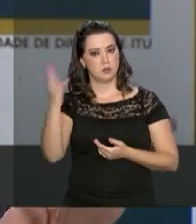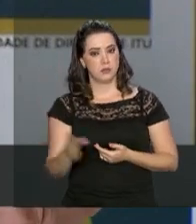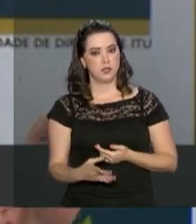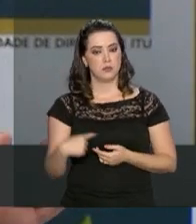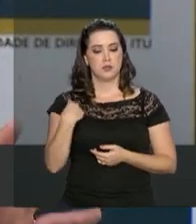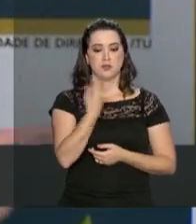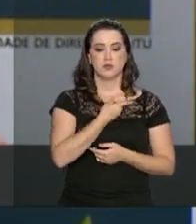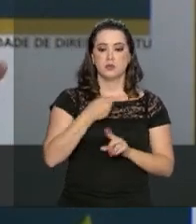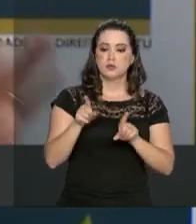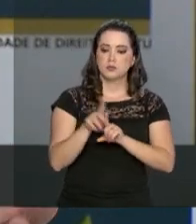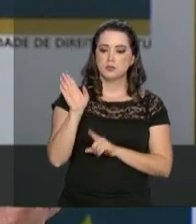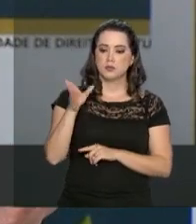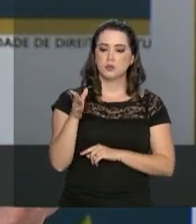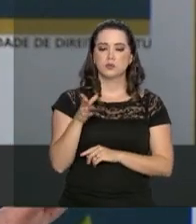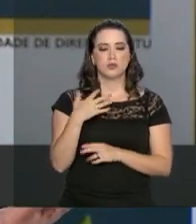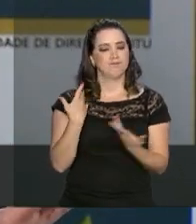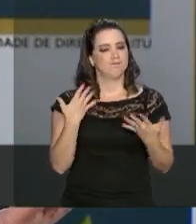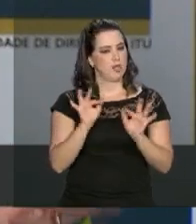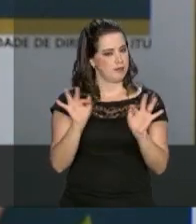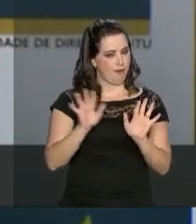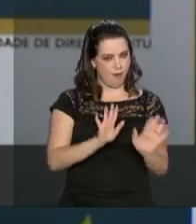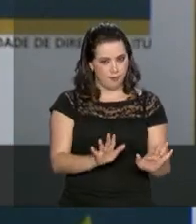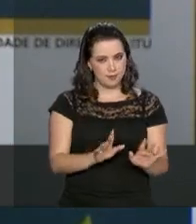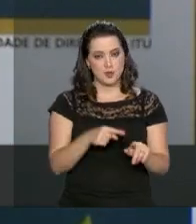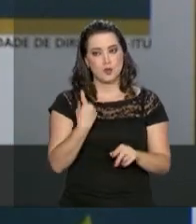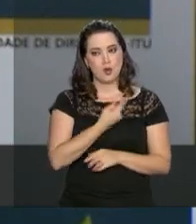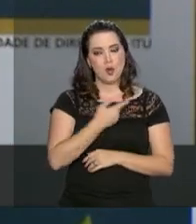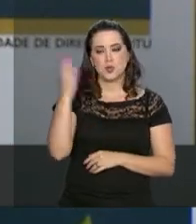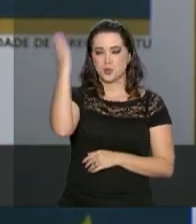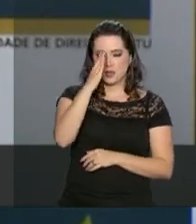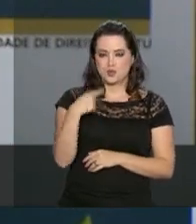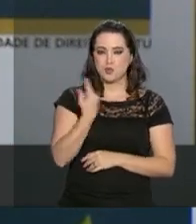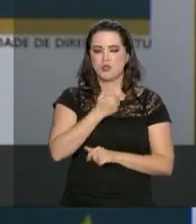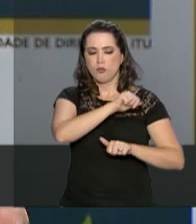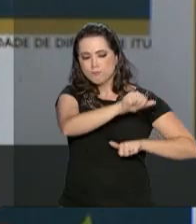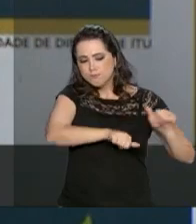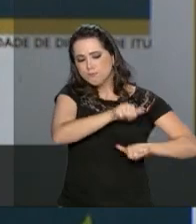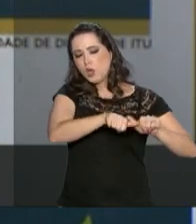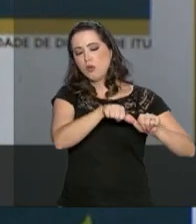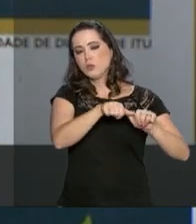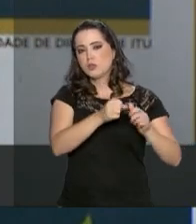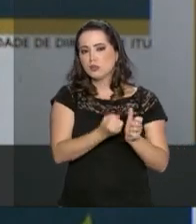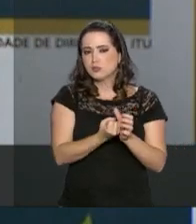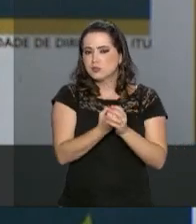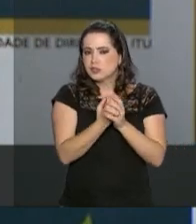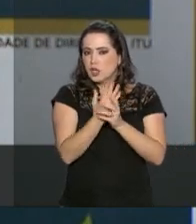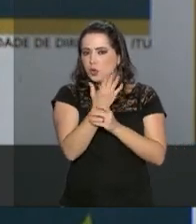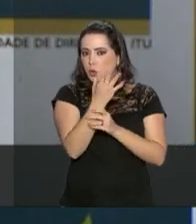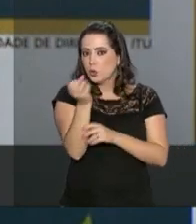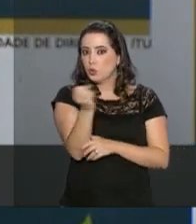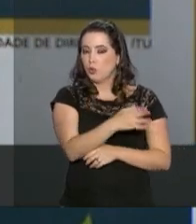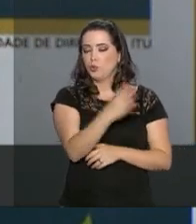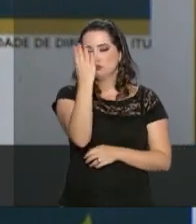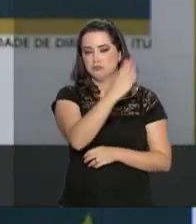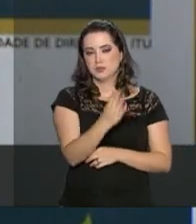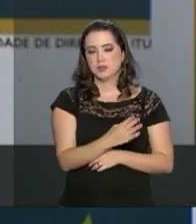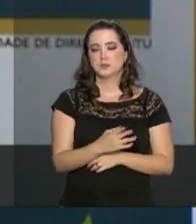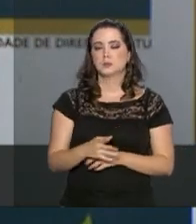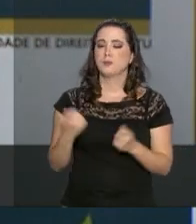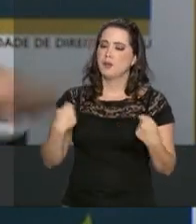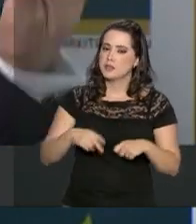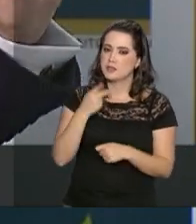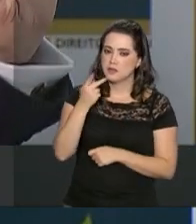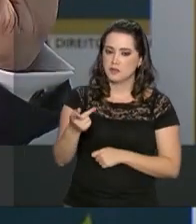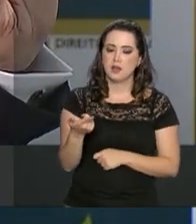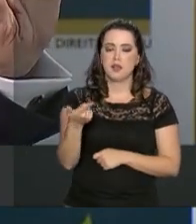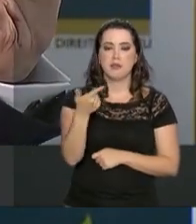que nós, toda modéstia de lado, nós fizemos nascer, não é? Eu devo dizer que, quando assumimos o governo,